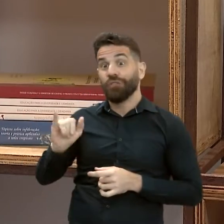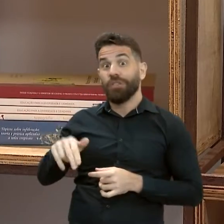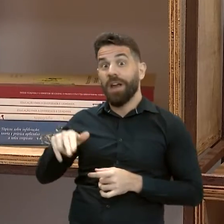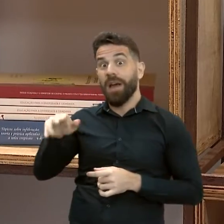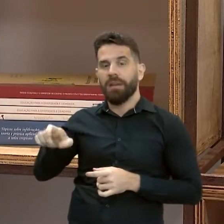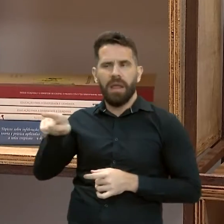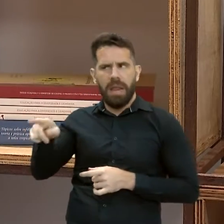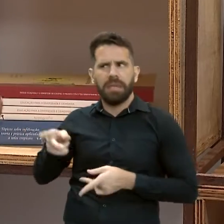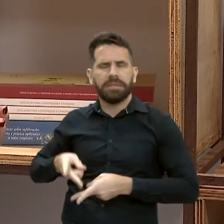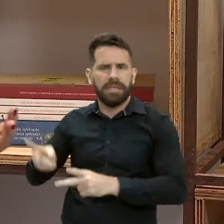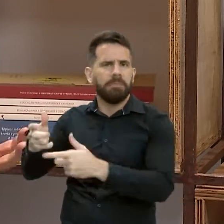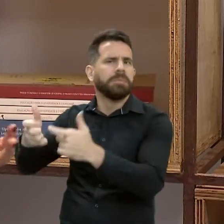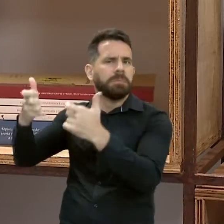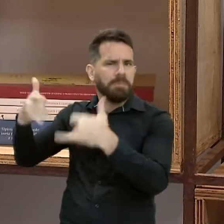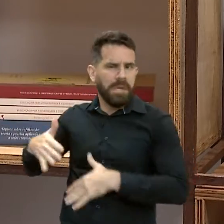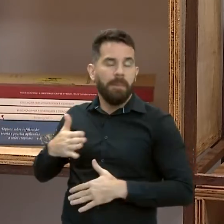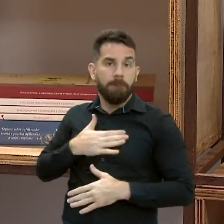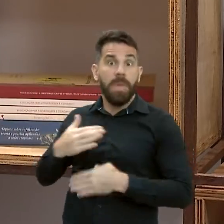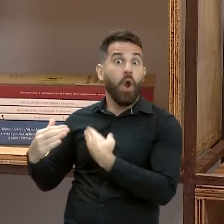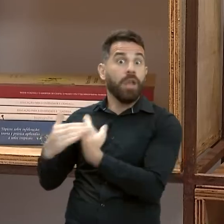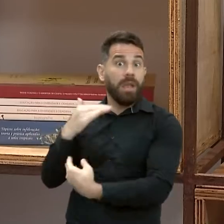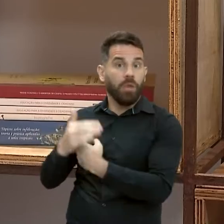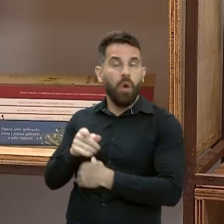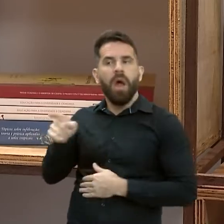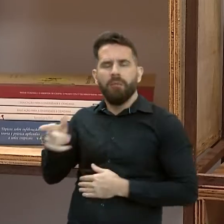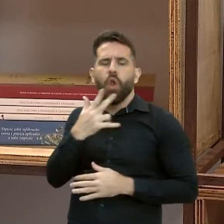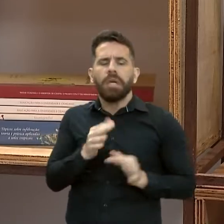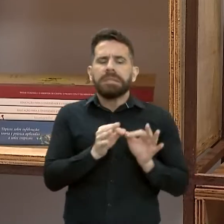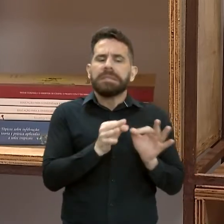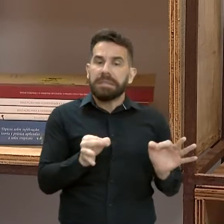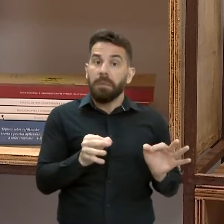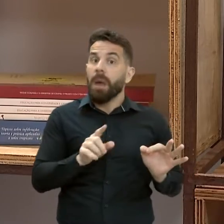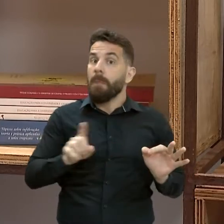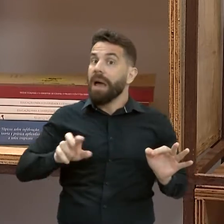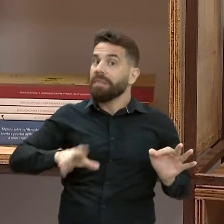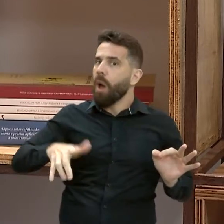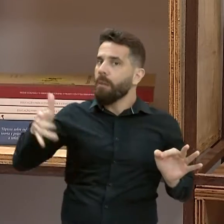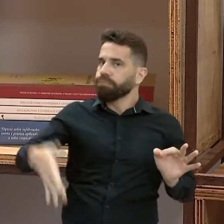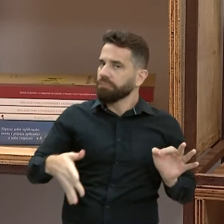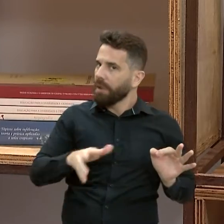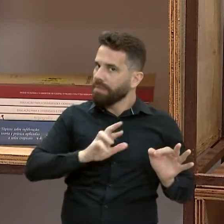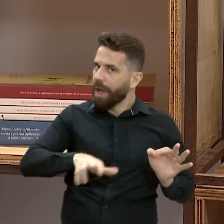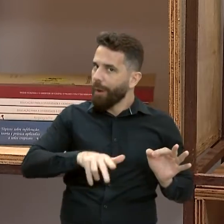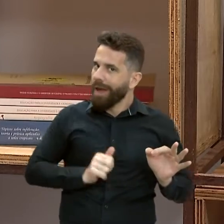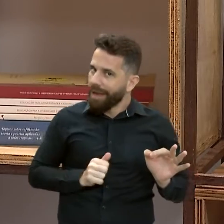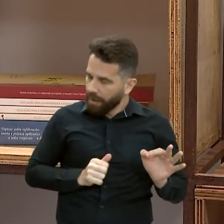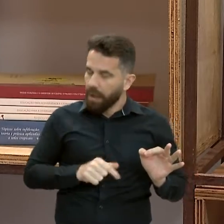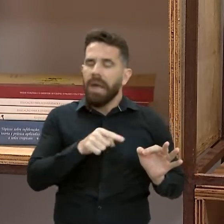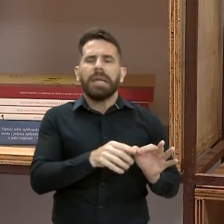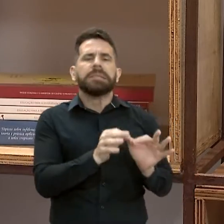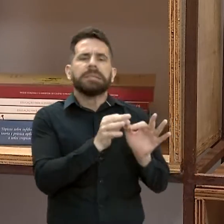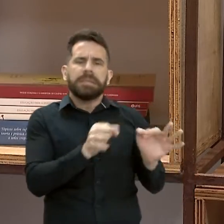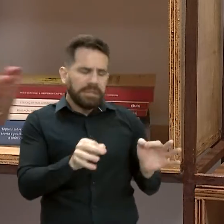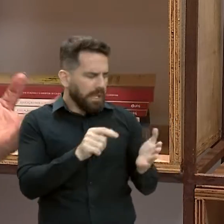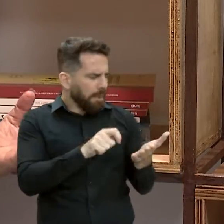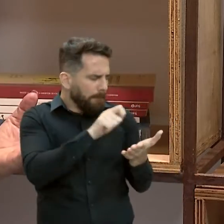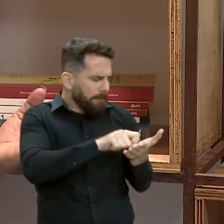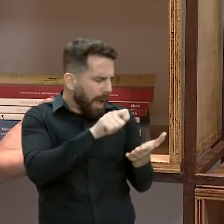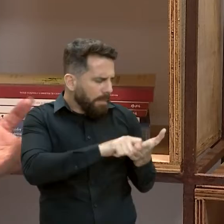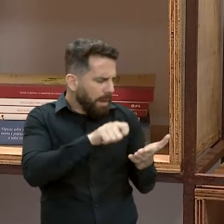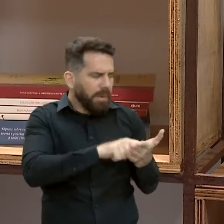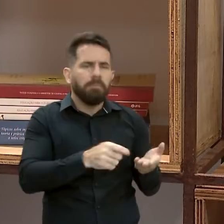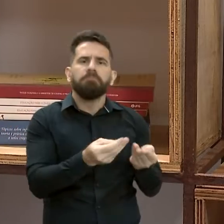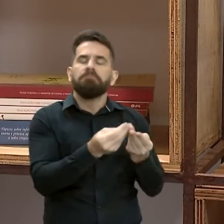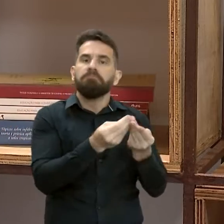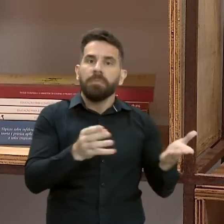costuma dizer, então, muito simples, mas não simplistas. Ela conseguiu chamar a atenção com as primeiras escritas, sobretudo o